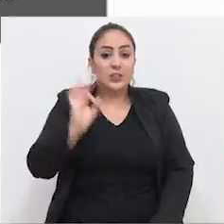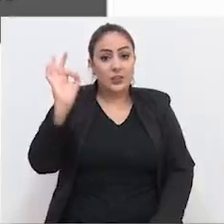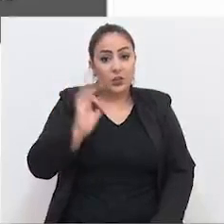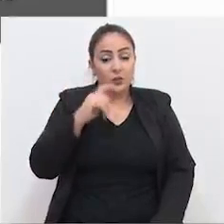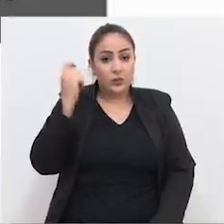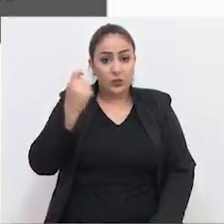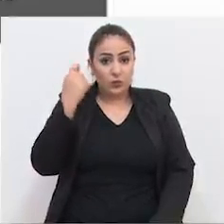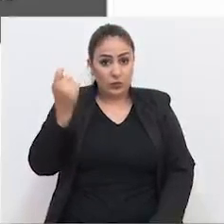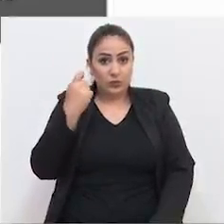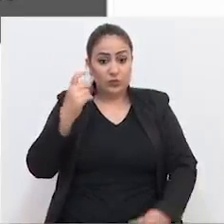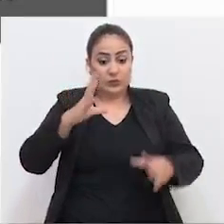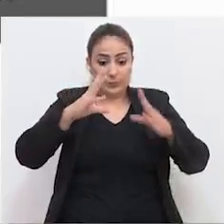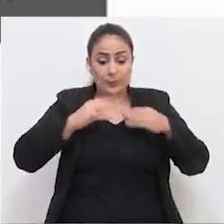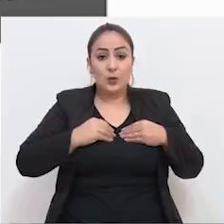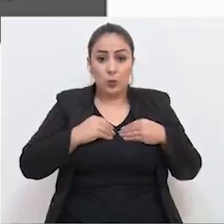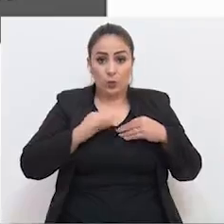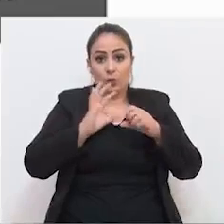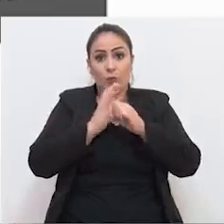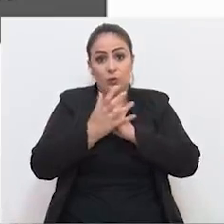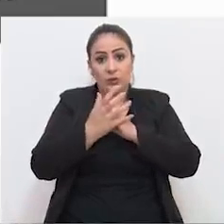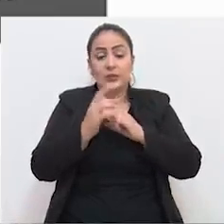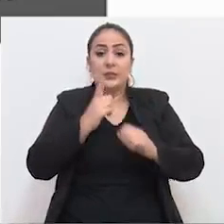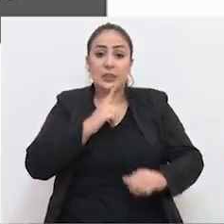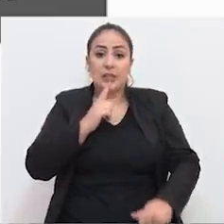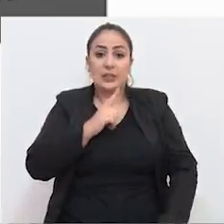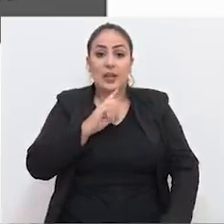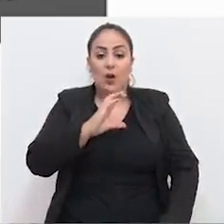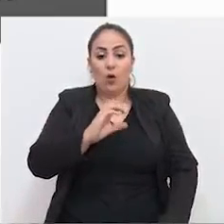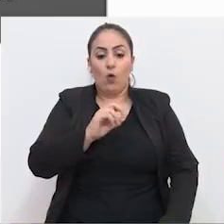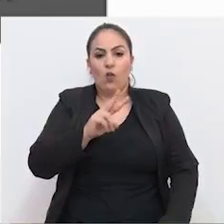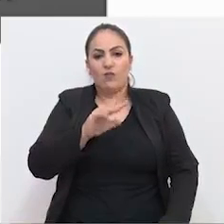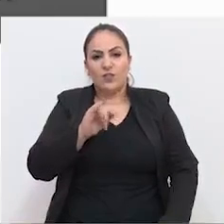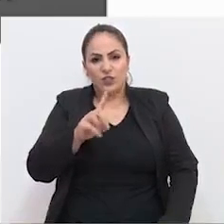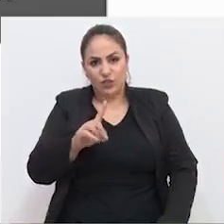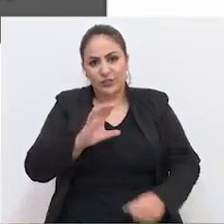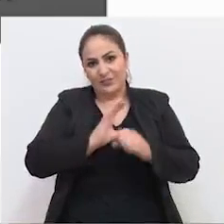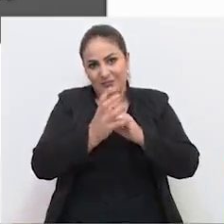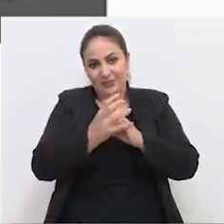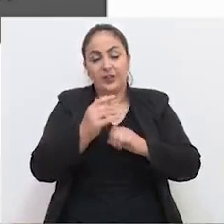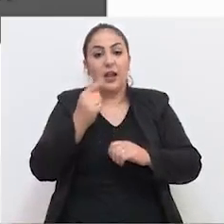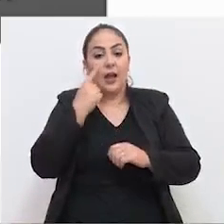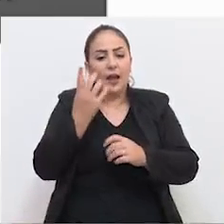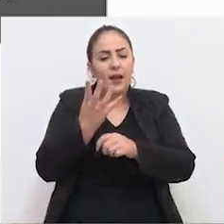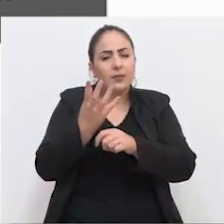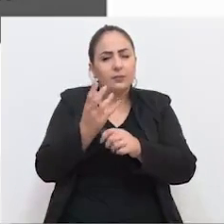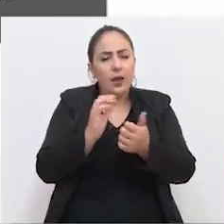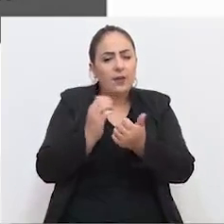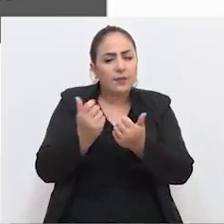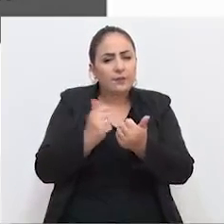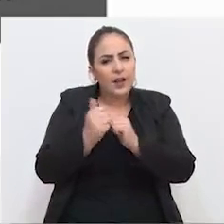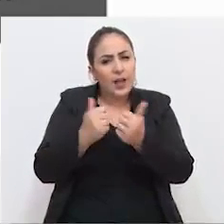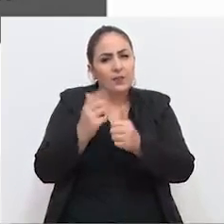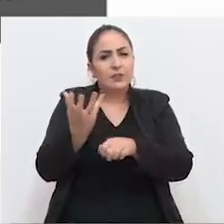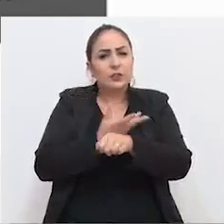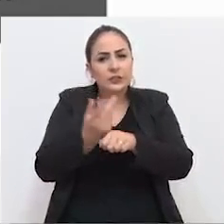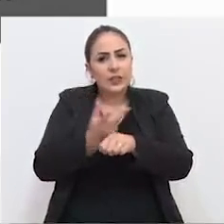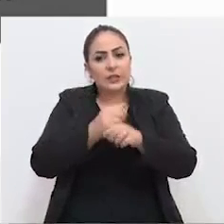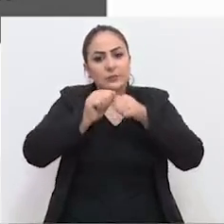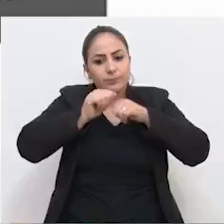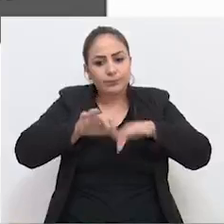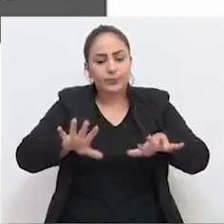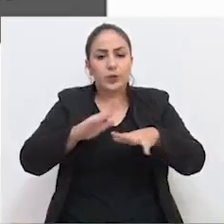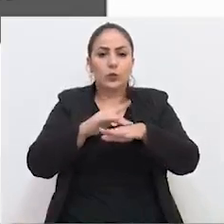percentual de gaúchos com anticorpos para o vírus que causa a Covid-19, avaliar a velocidade de expansão da doença ao longo do